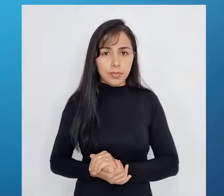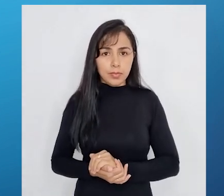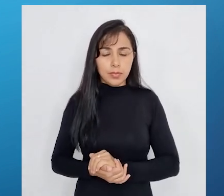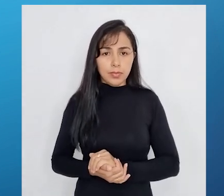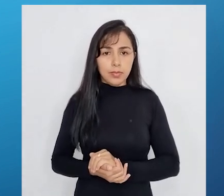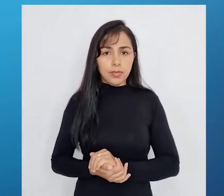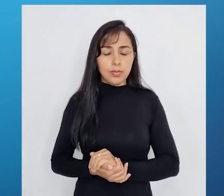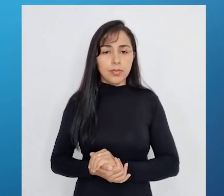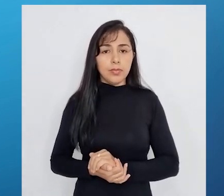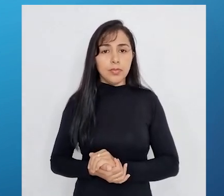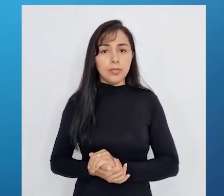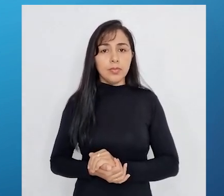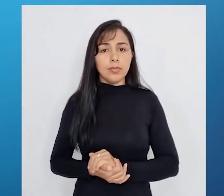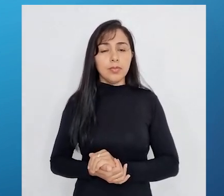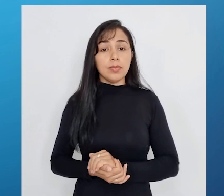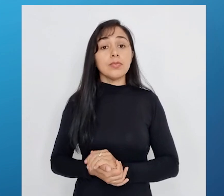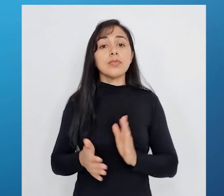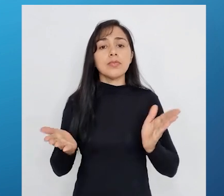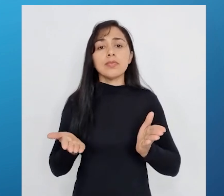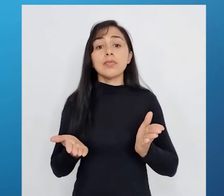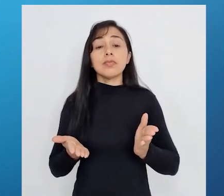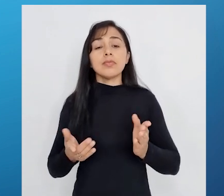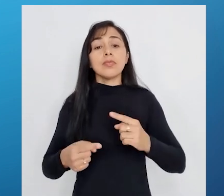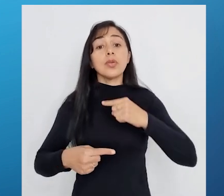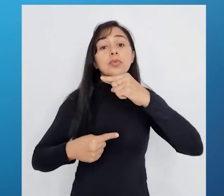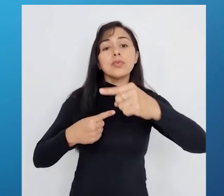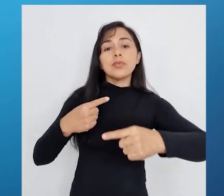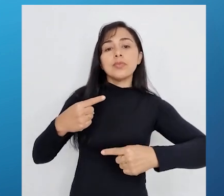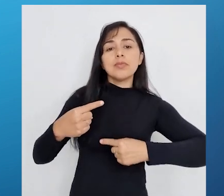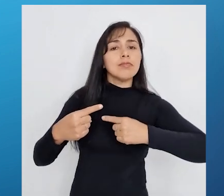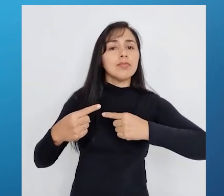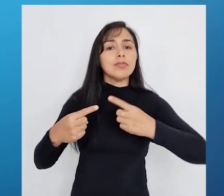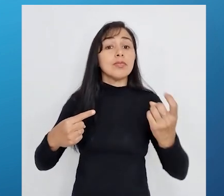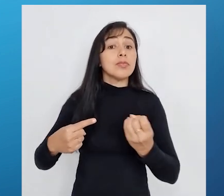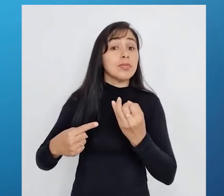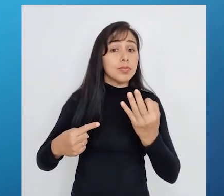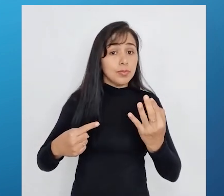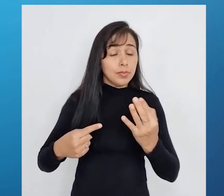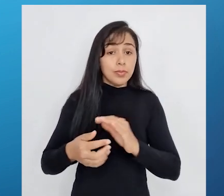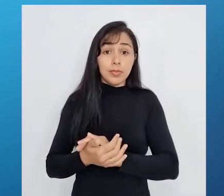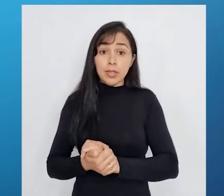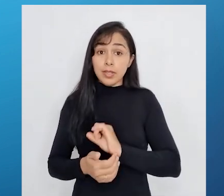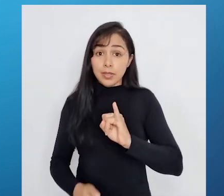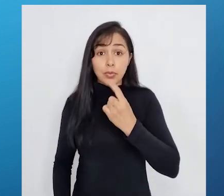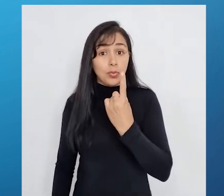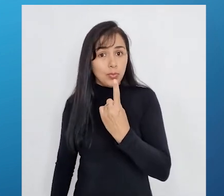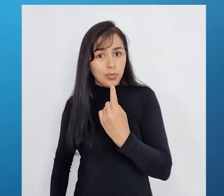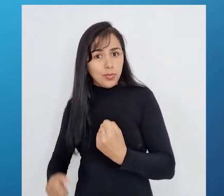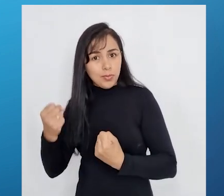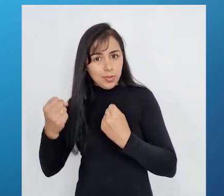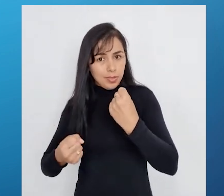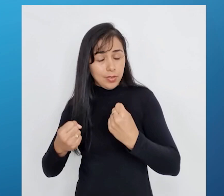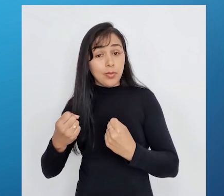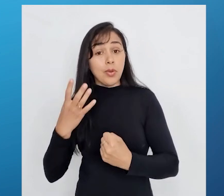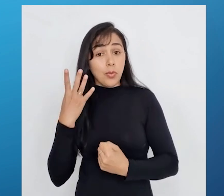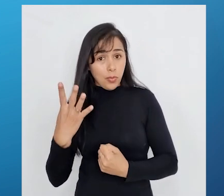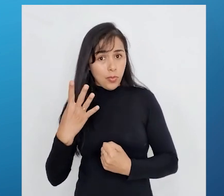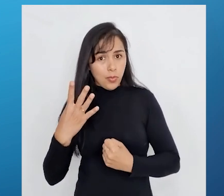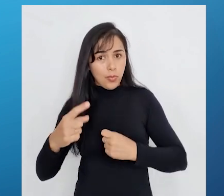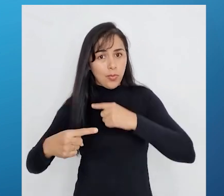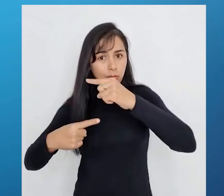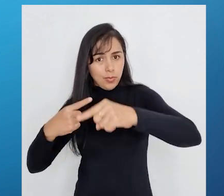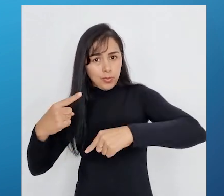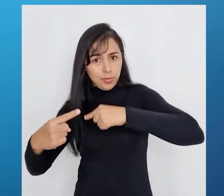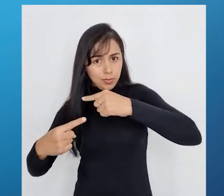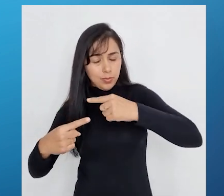quando a gente pega aqui a questão das rodas, olha, o carro é 4 rodas e a moto é 2 rodas. Então, se o X